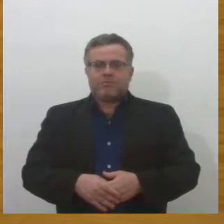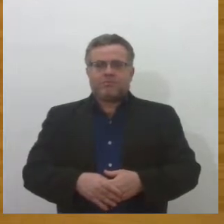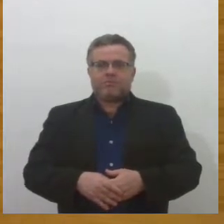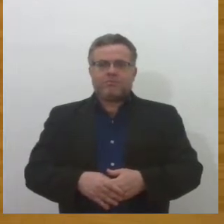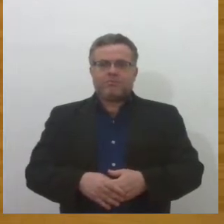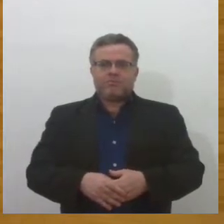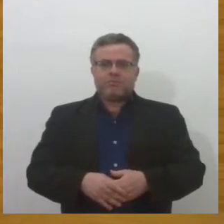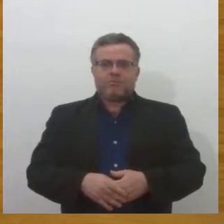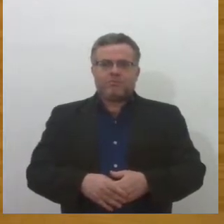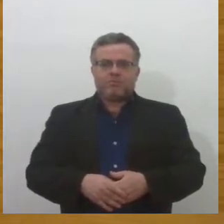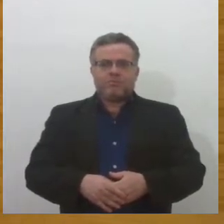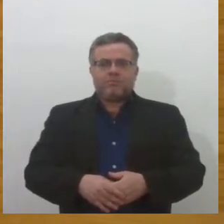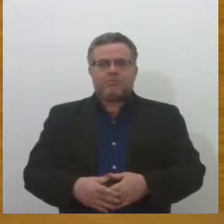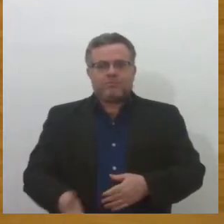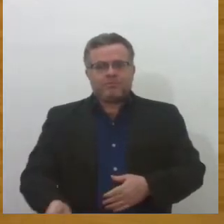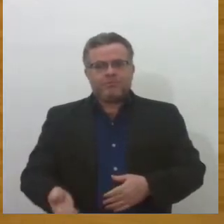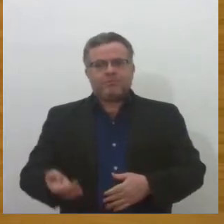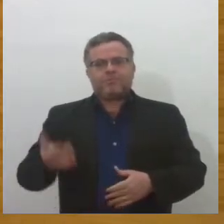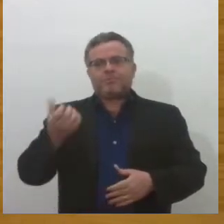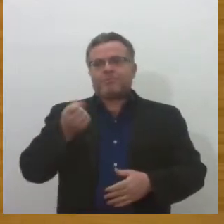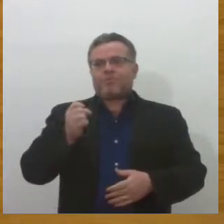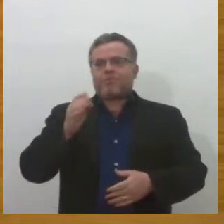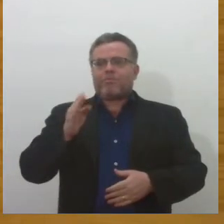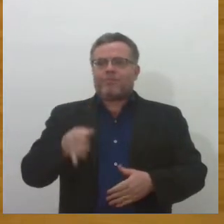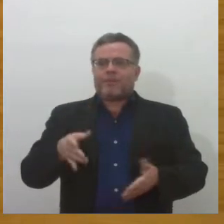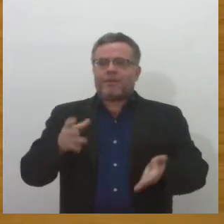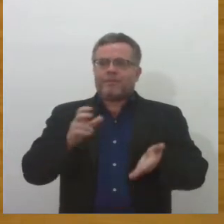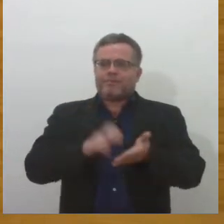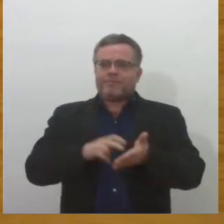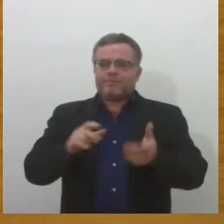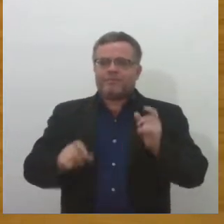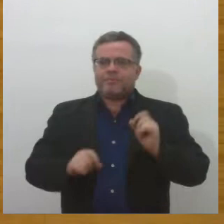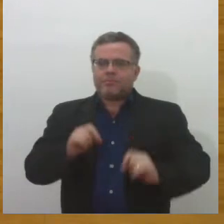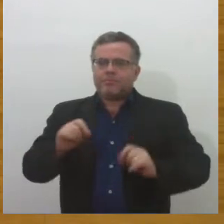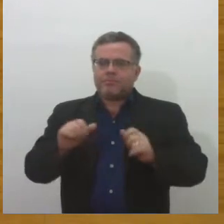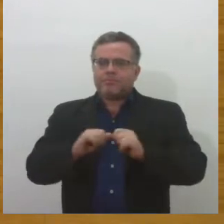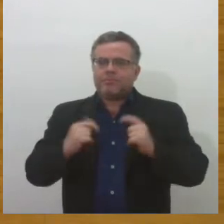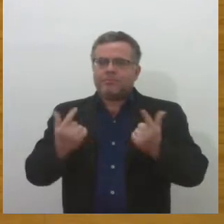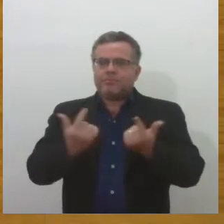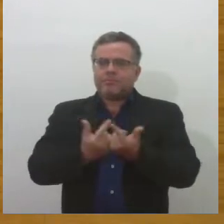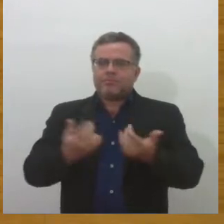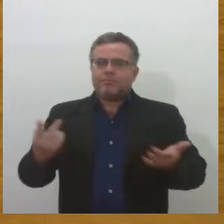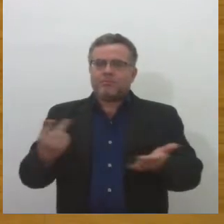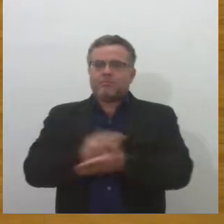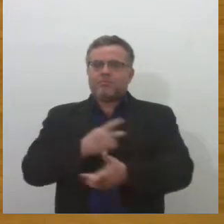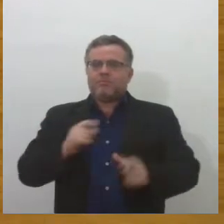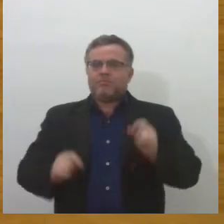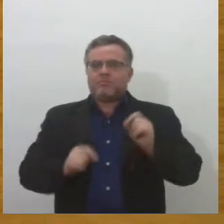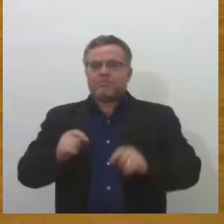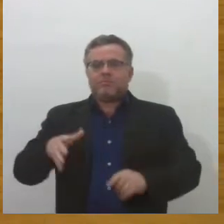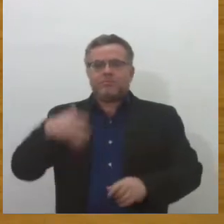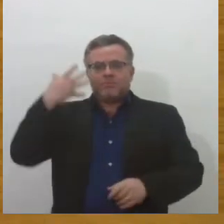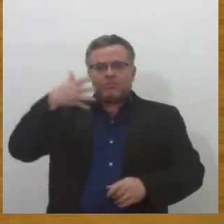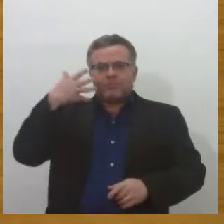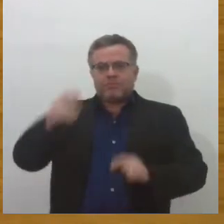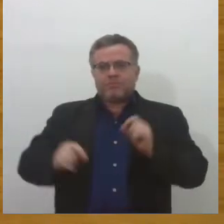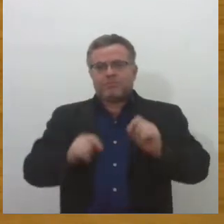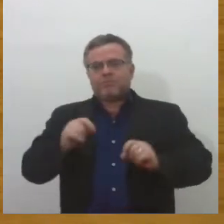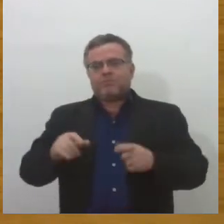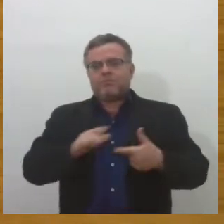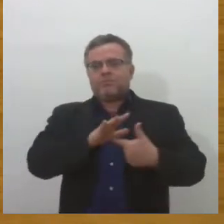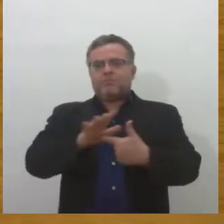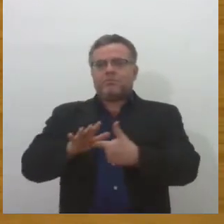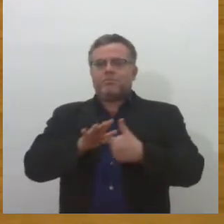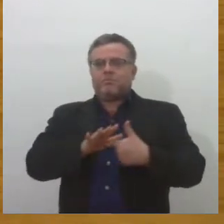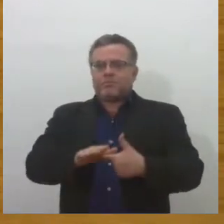a ter às 8:30 da manhã aqui no plenário da Assembleia Legislativa de Sergipe será realizada uma palestra destacando